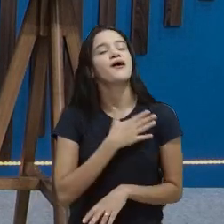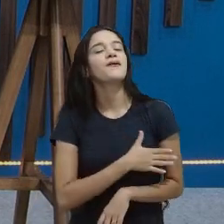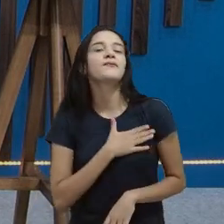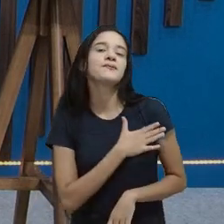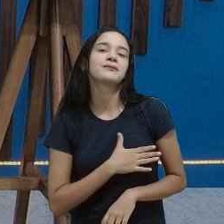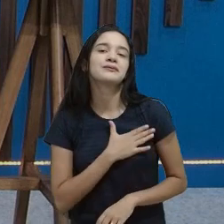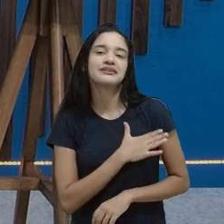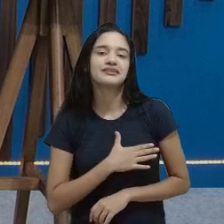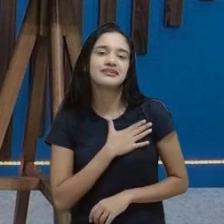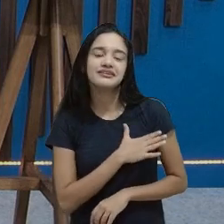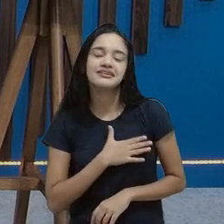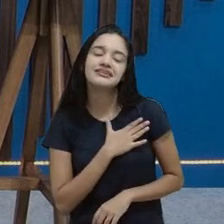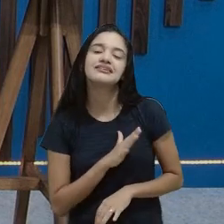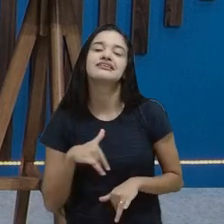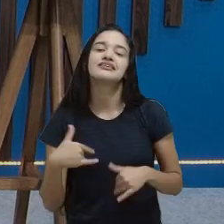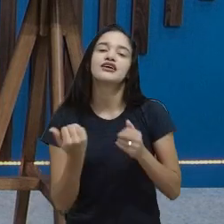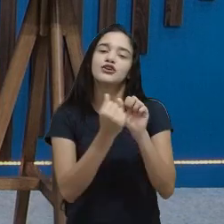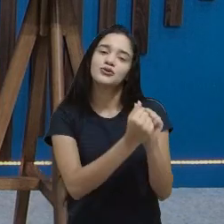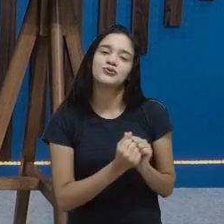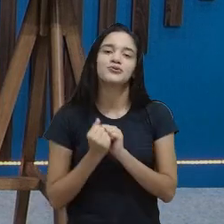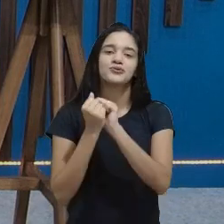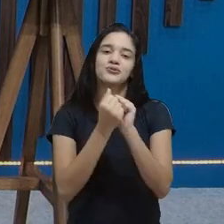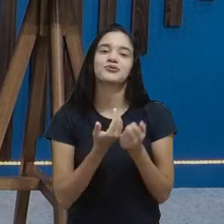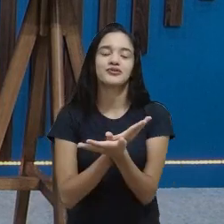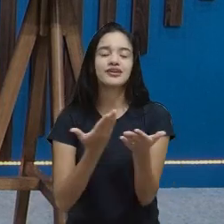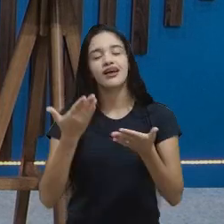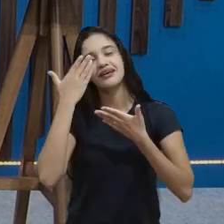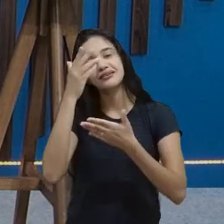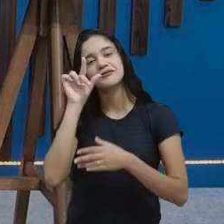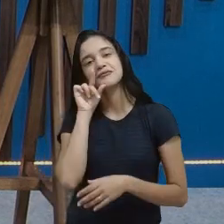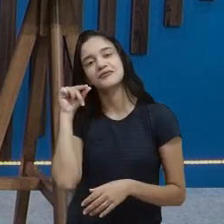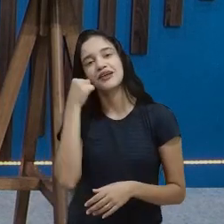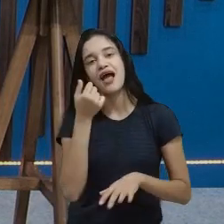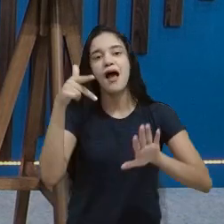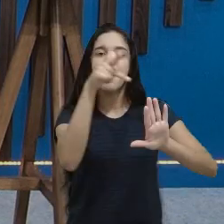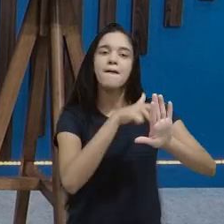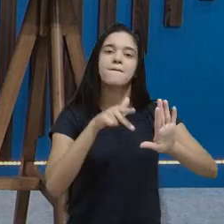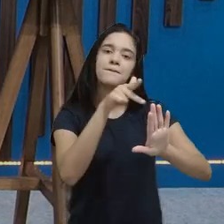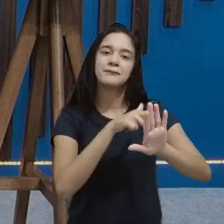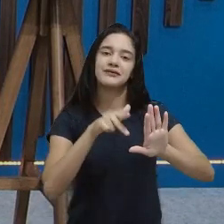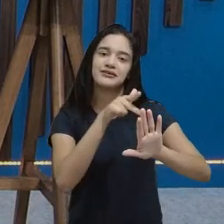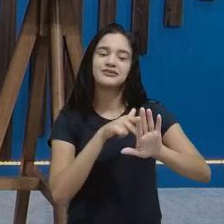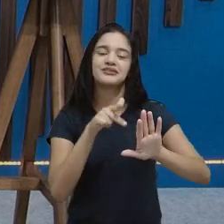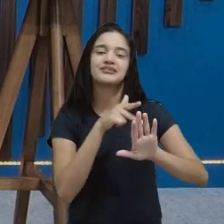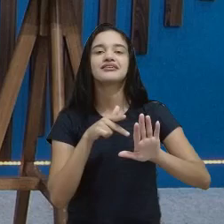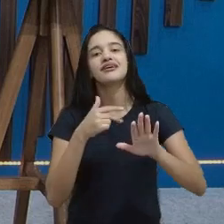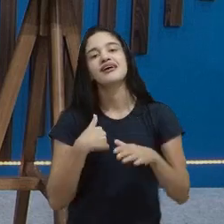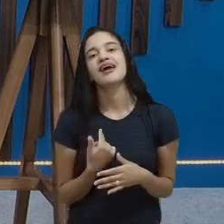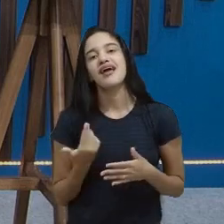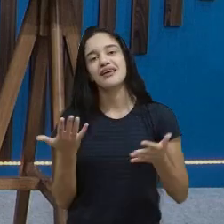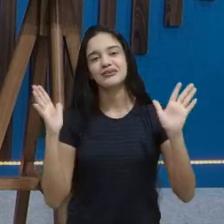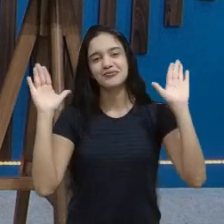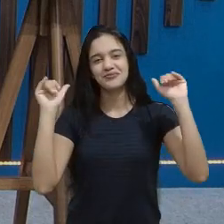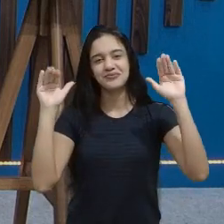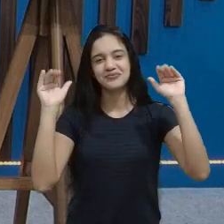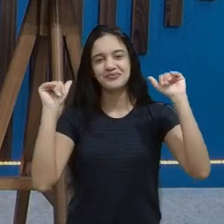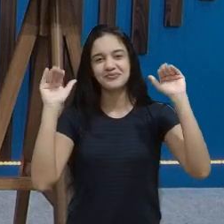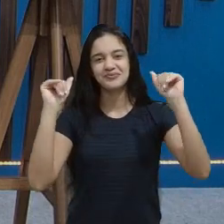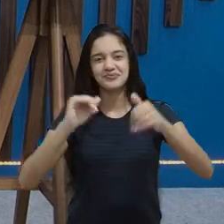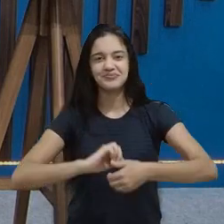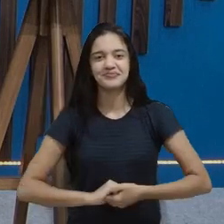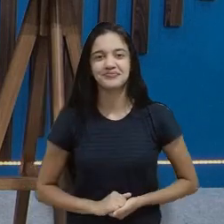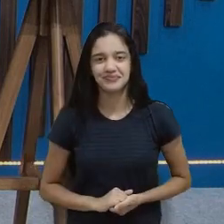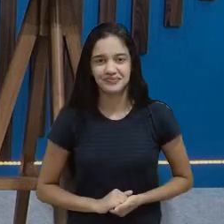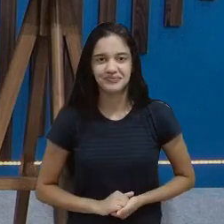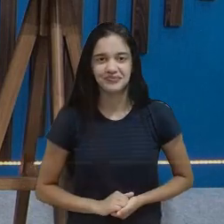prazer, um privilégio estar com vocês. Agradeço a Midian, a produção, e me despeço com um até mais.